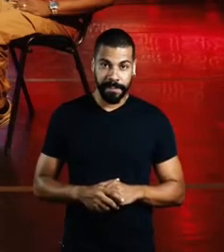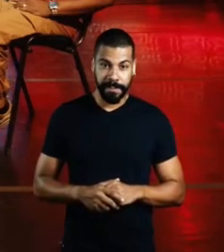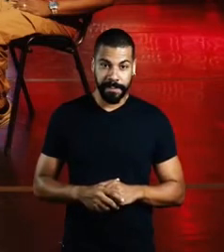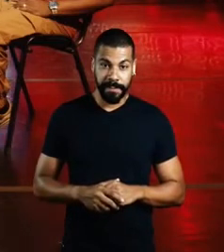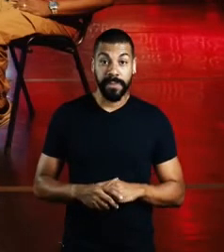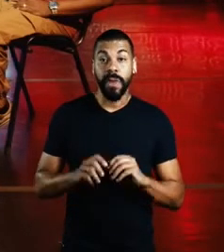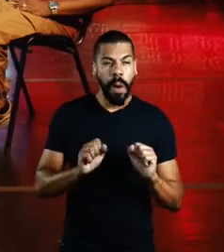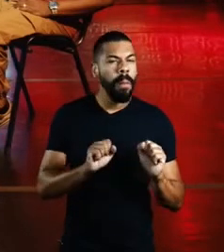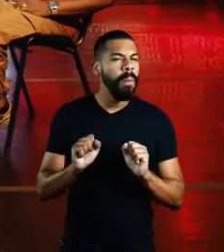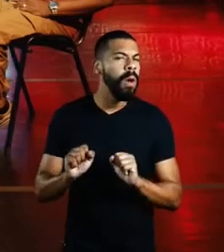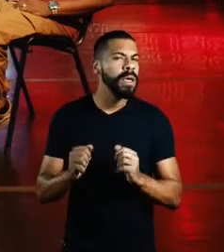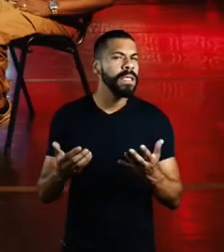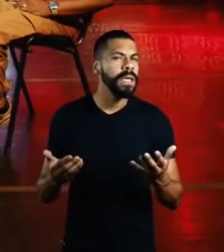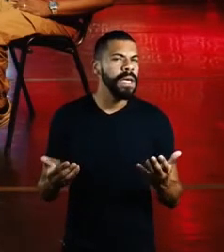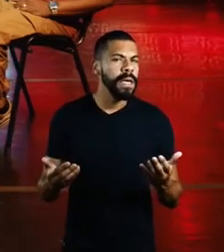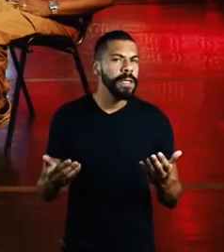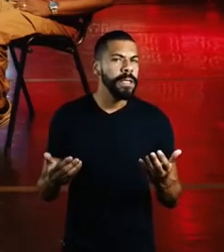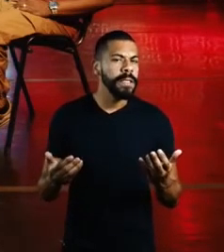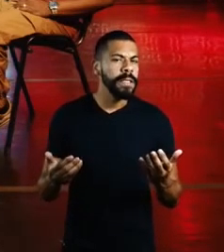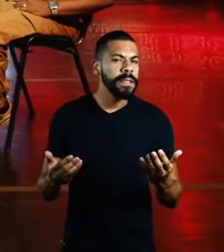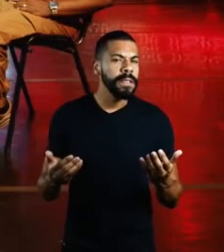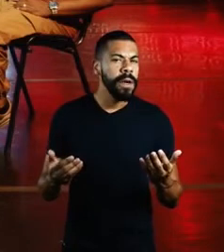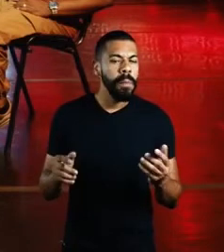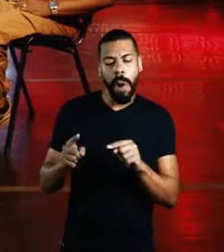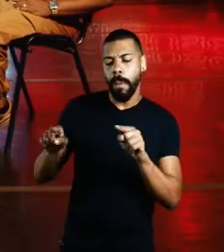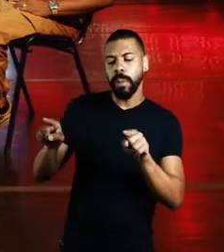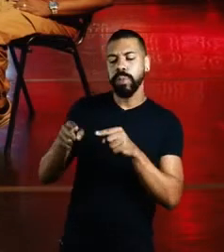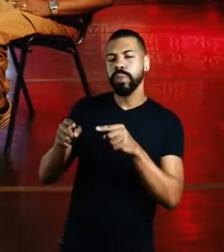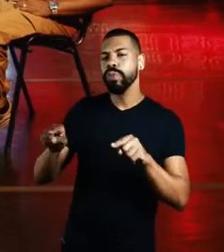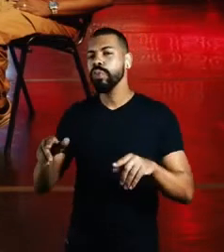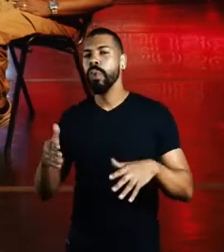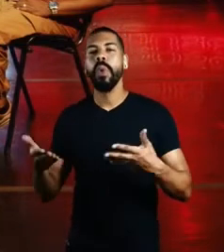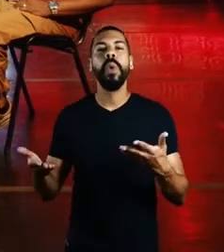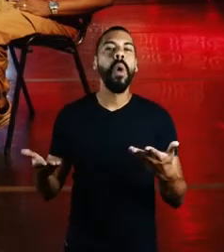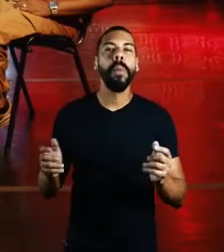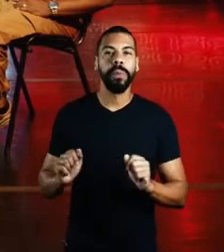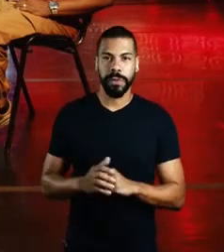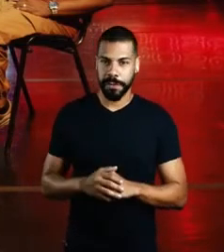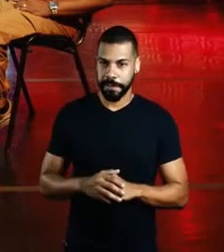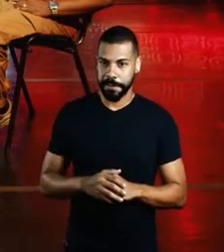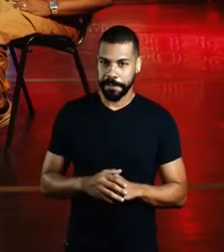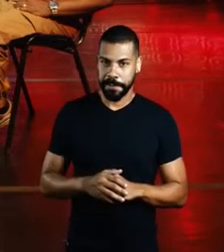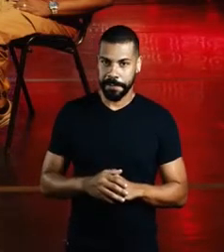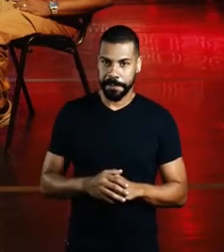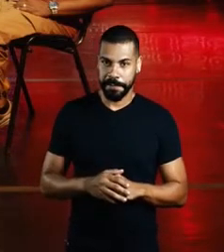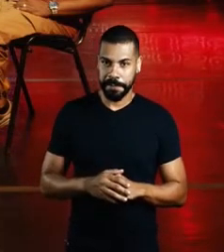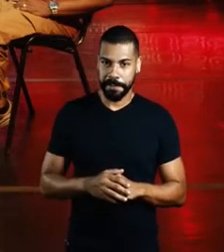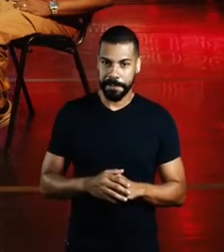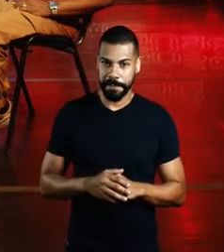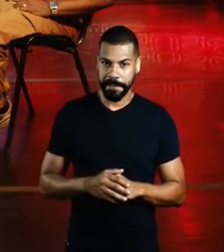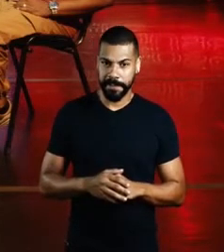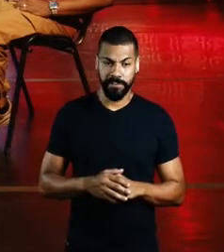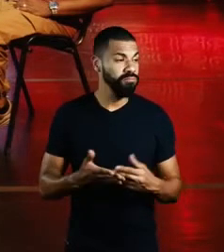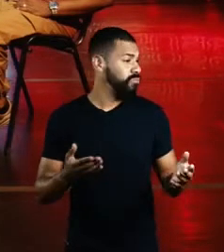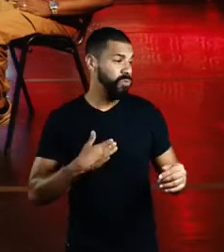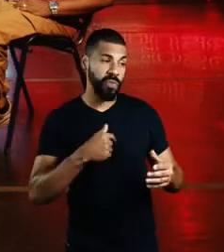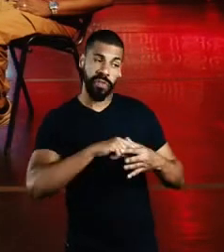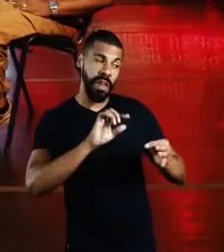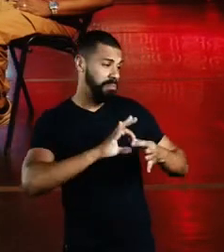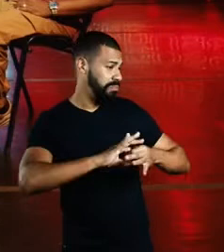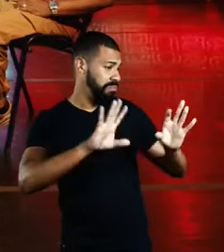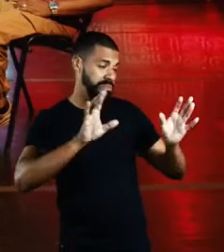Pode ser uma coisa mais musical, mais protesto. Como é que tá? Que vocês são... Céu, você que manda aí, mano. Você que